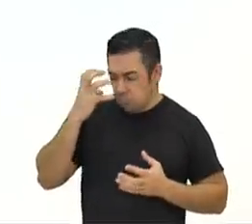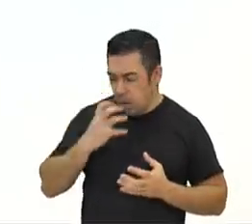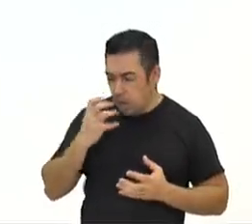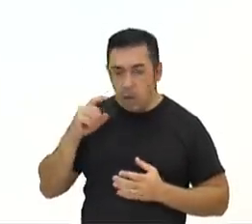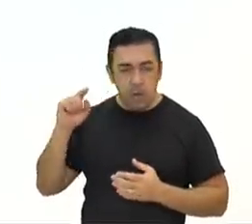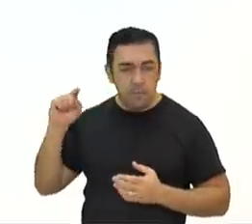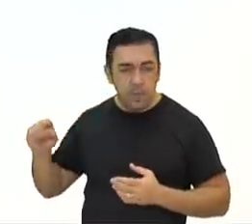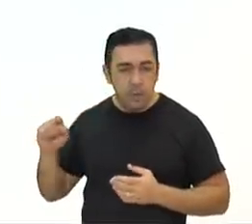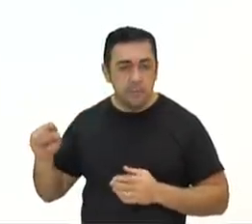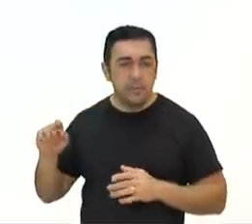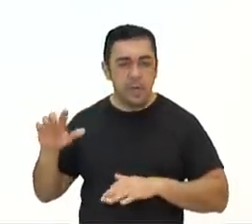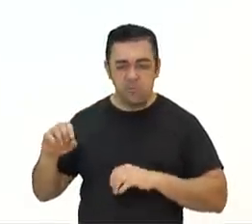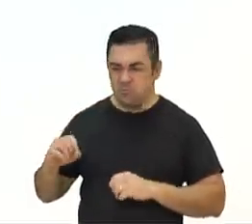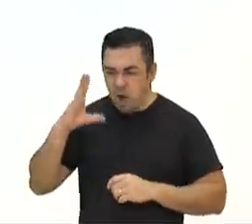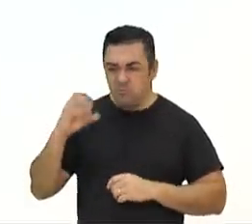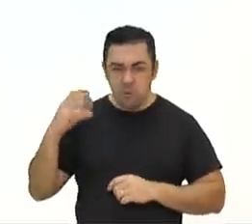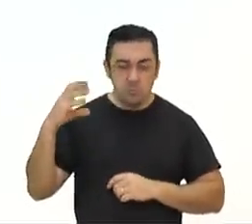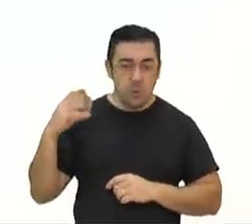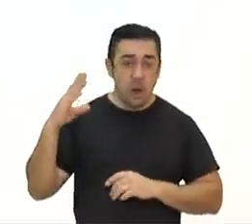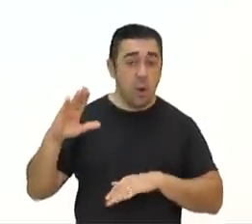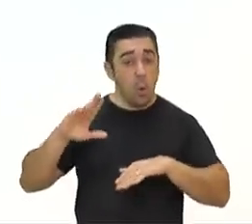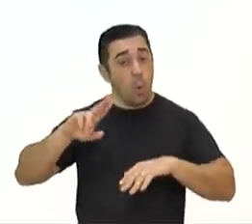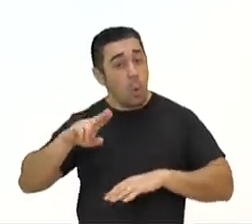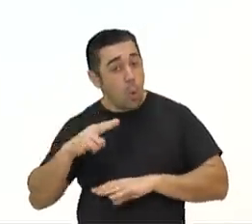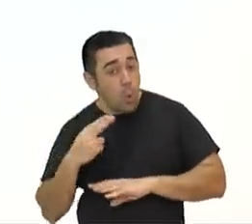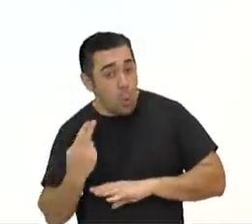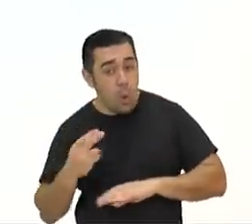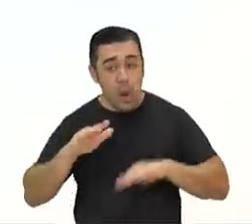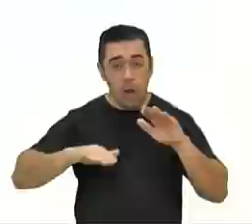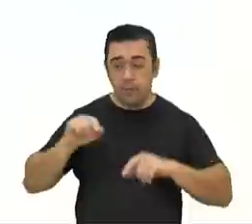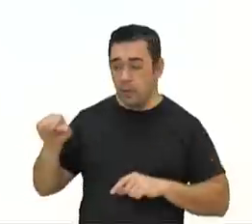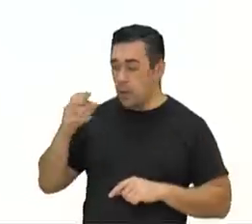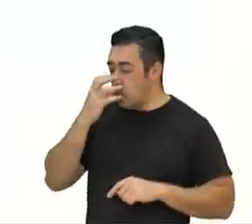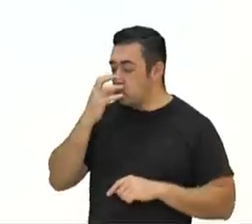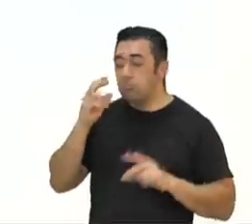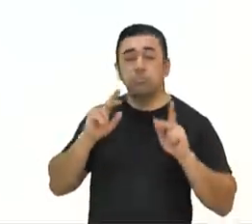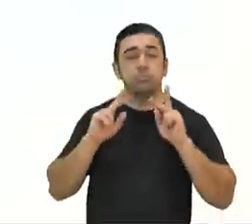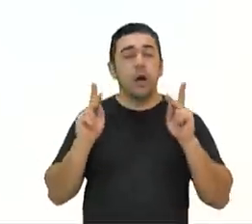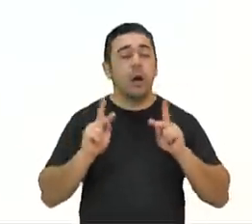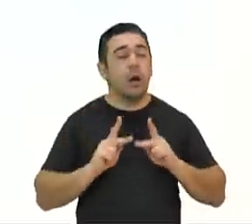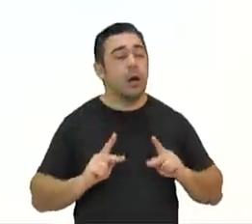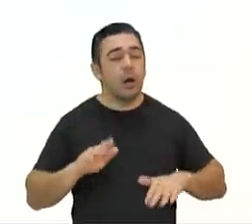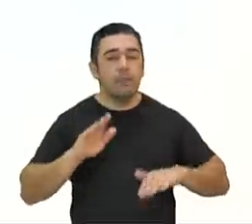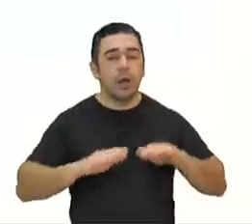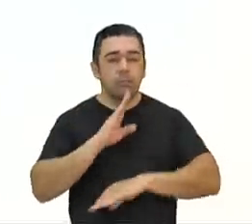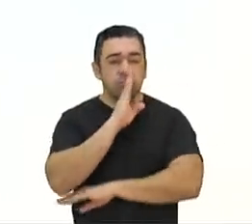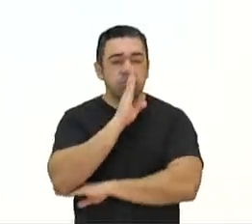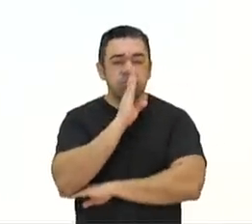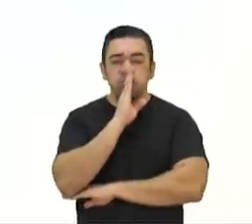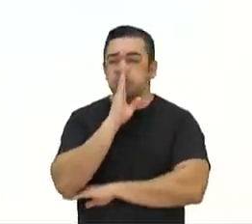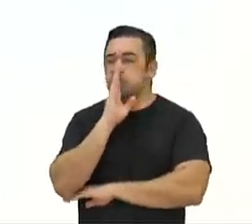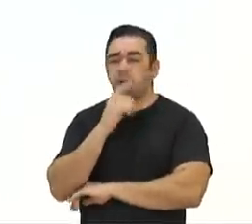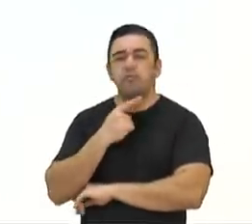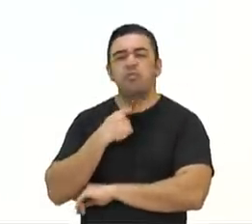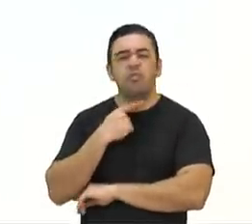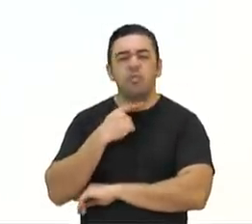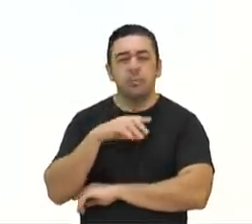aí dele latido. Ou então está em paz com o mundo, ou ainda sem vontade de